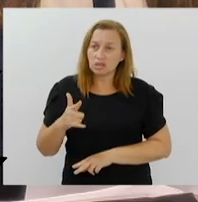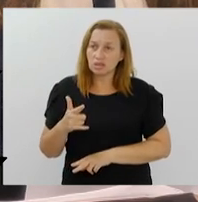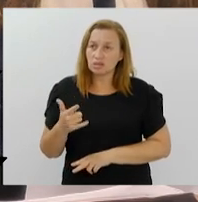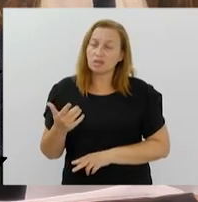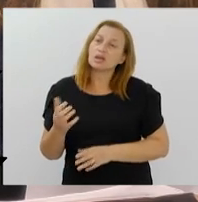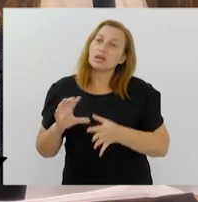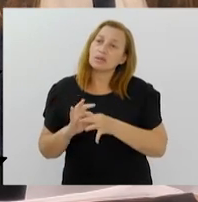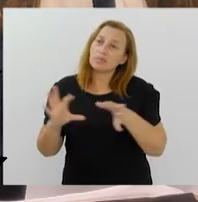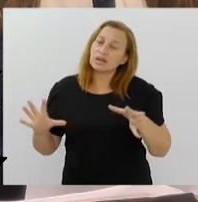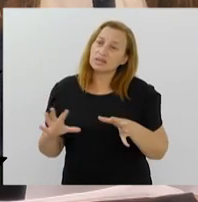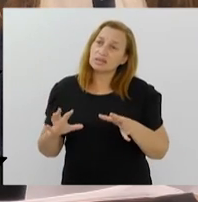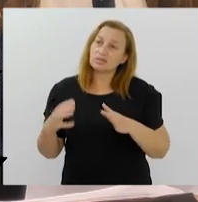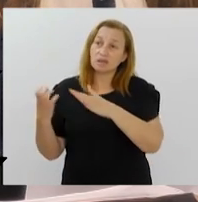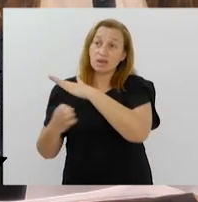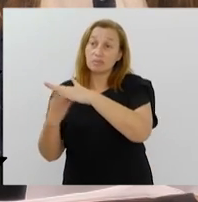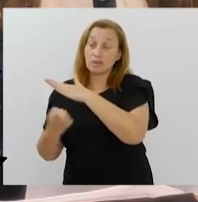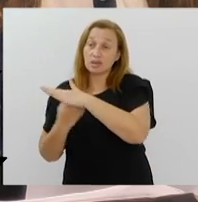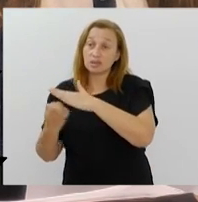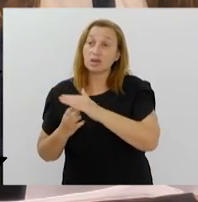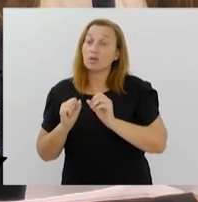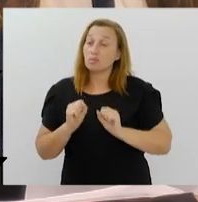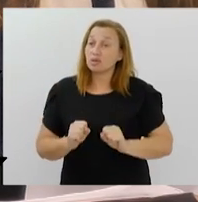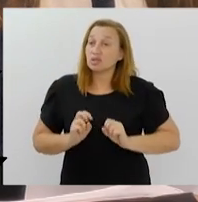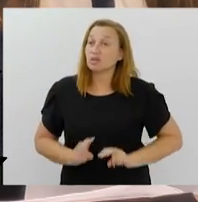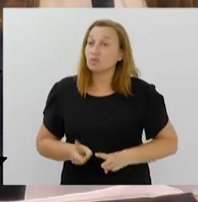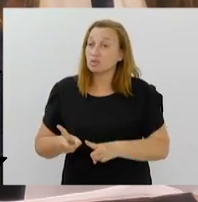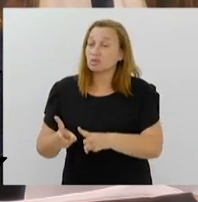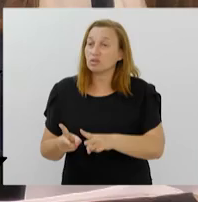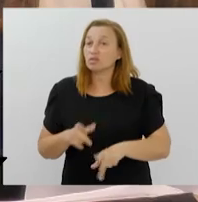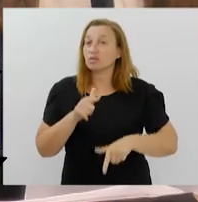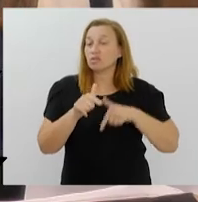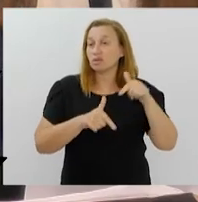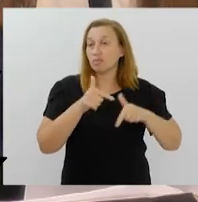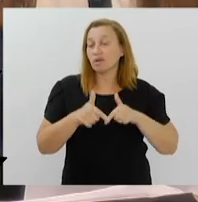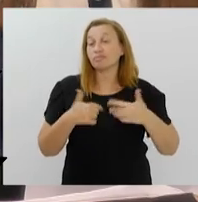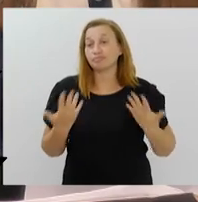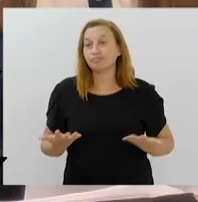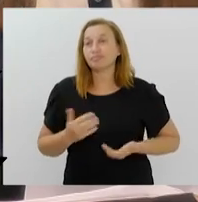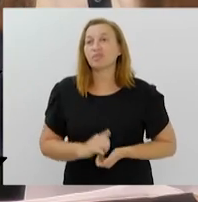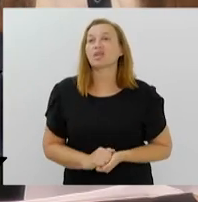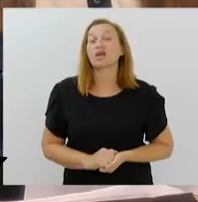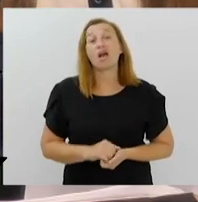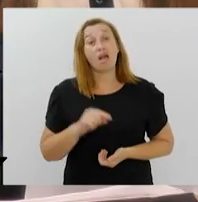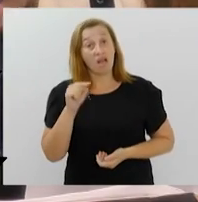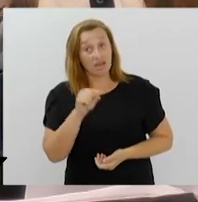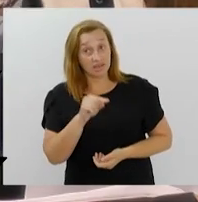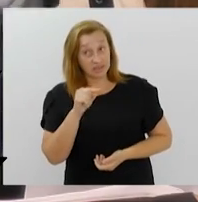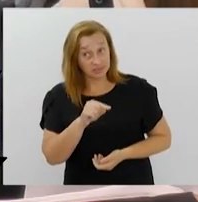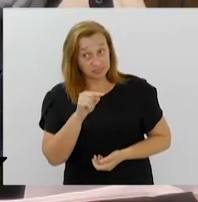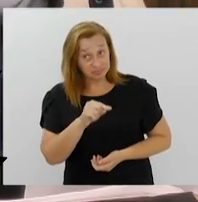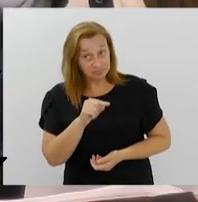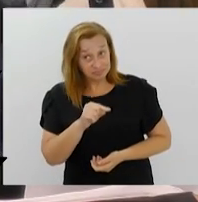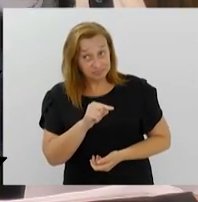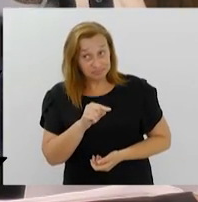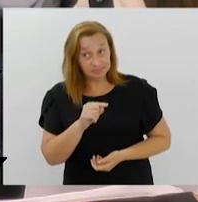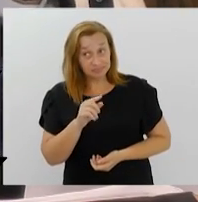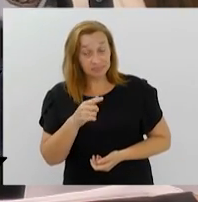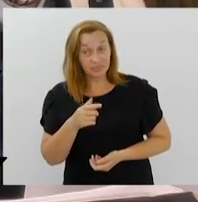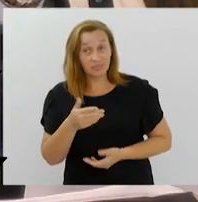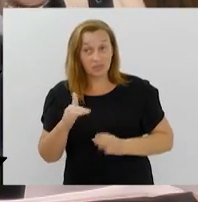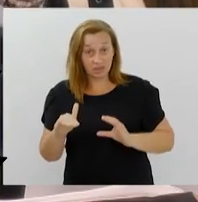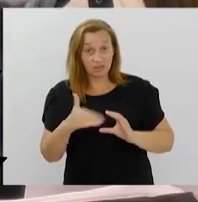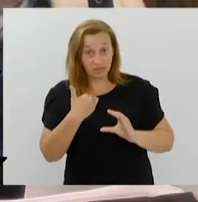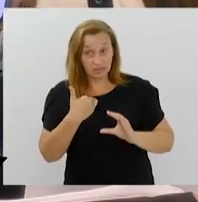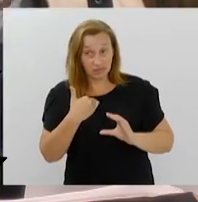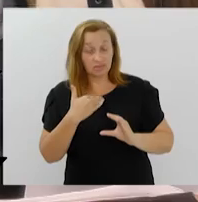autorização da operadora para que possamos dar continuidade ao faturamento então aqui já é um caso que eu quero por favor você me passa